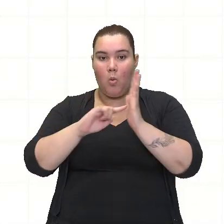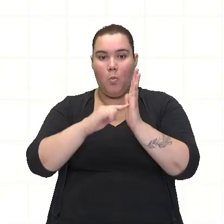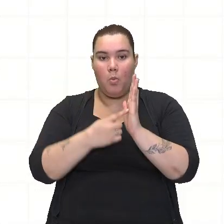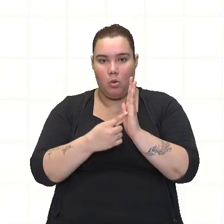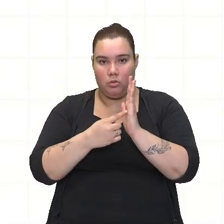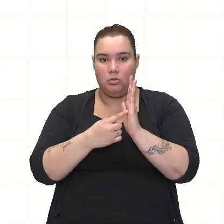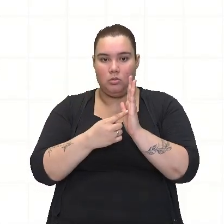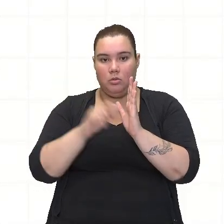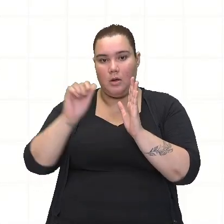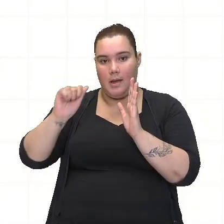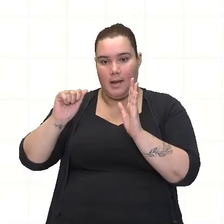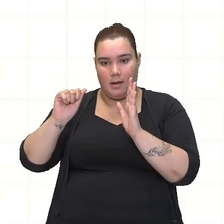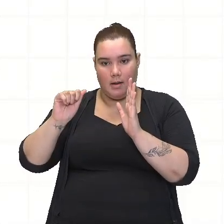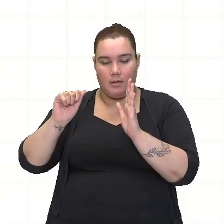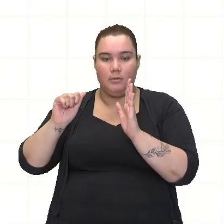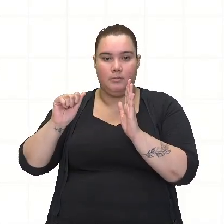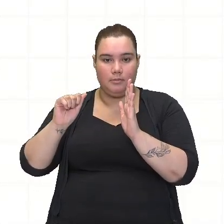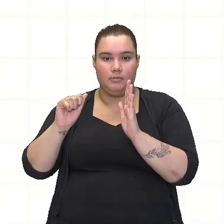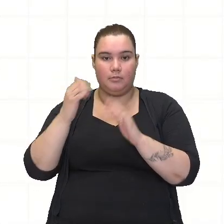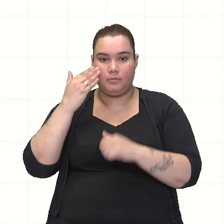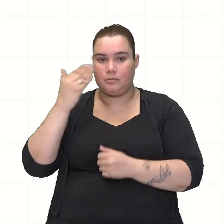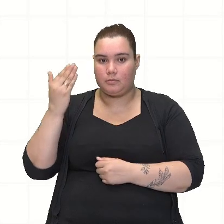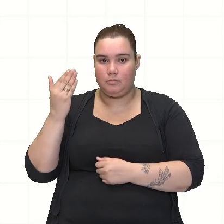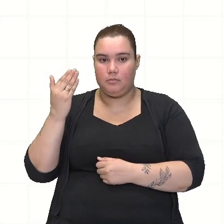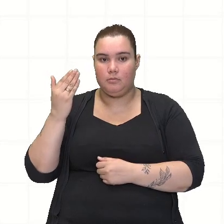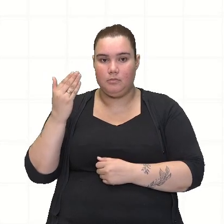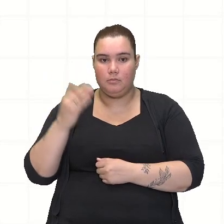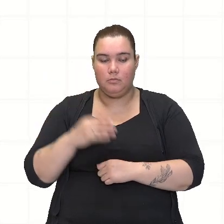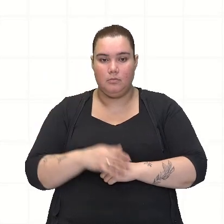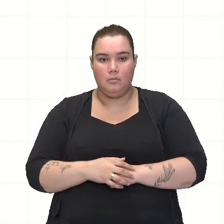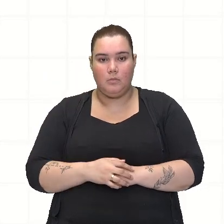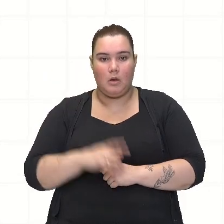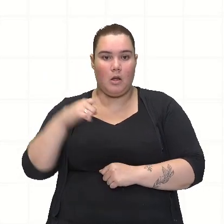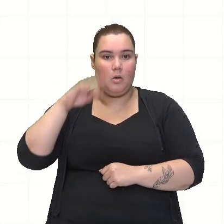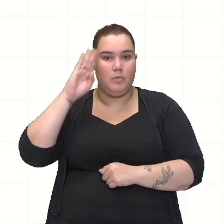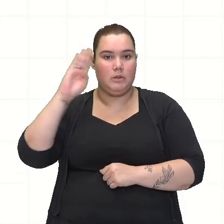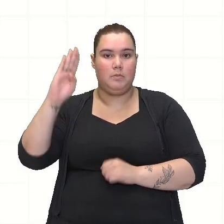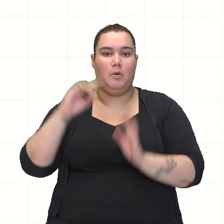rotação, como foi falado. Olha, o centro.